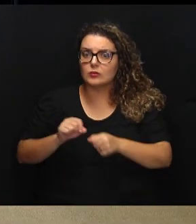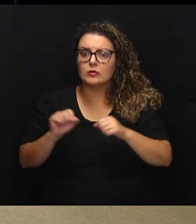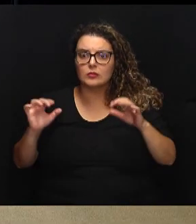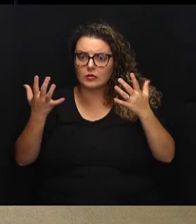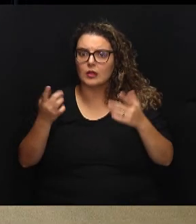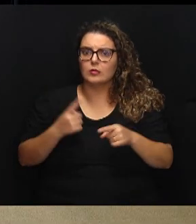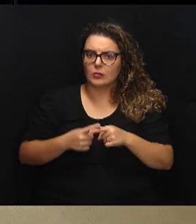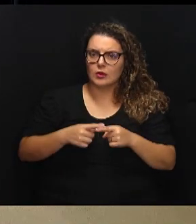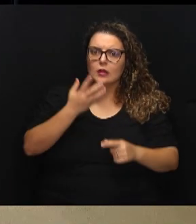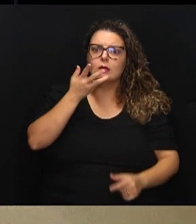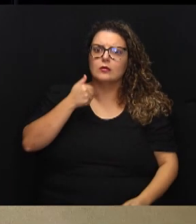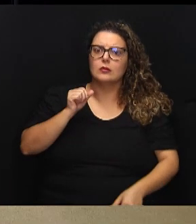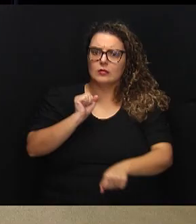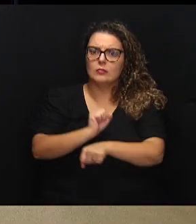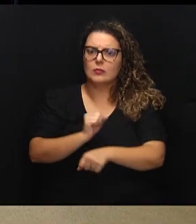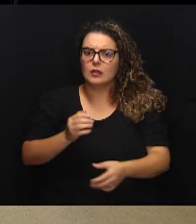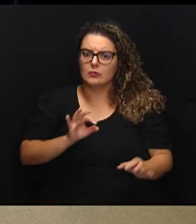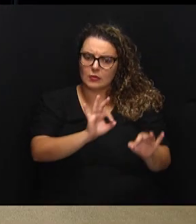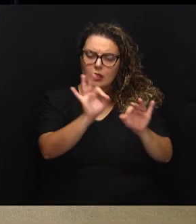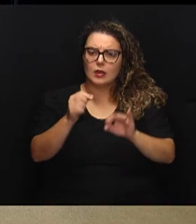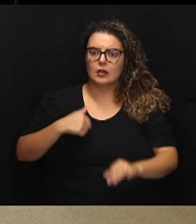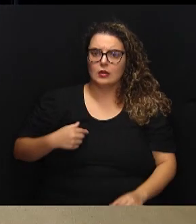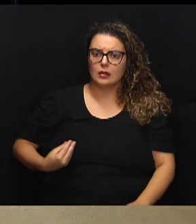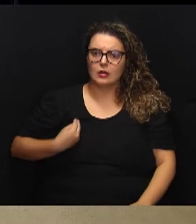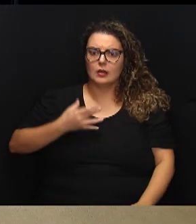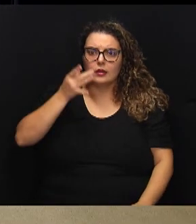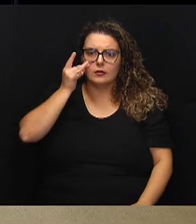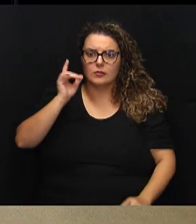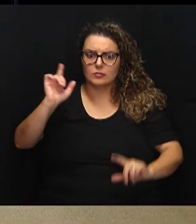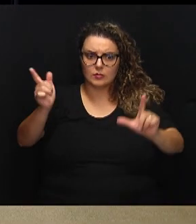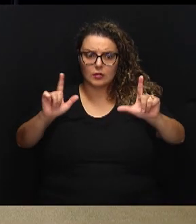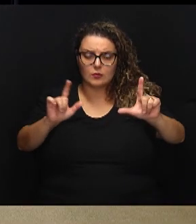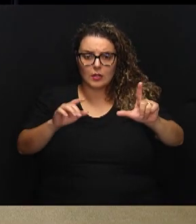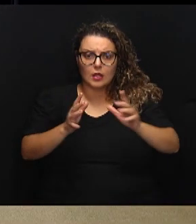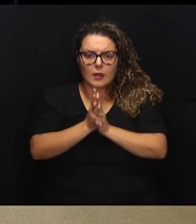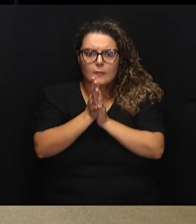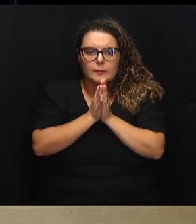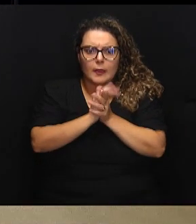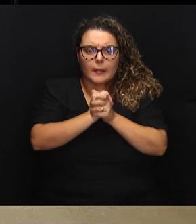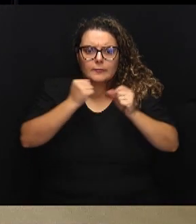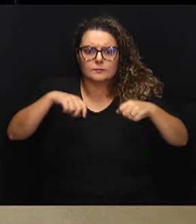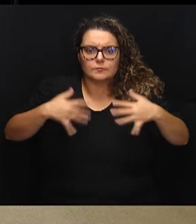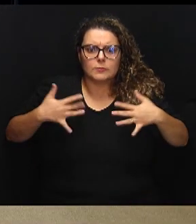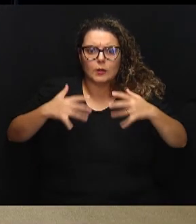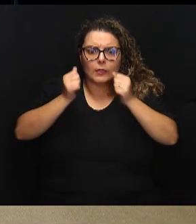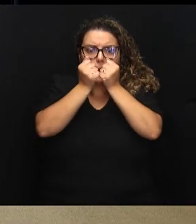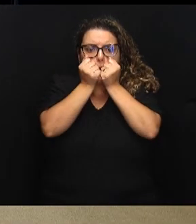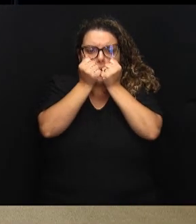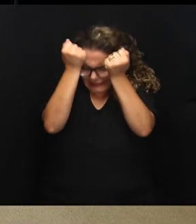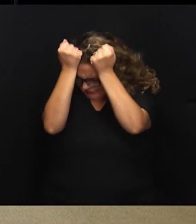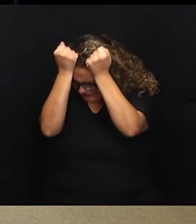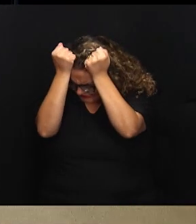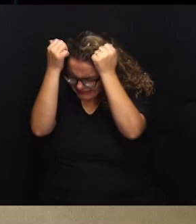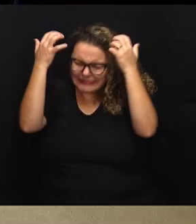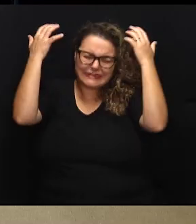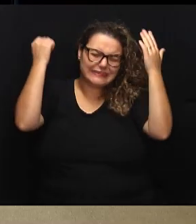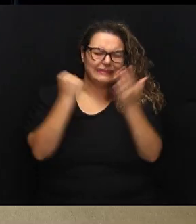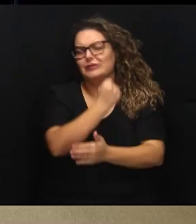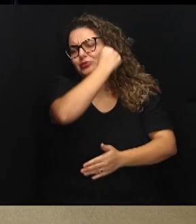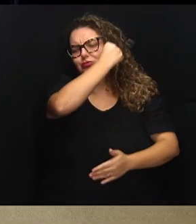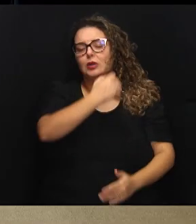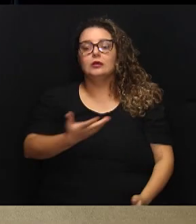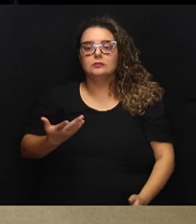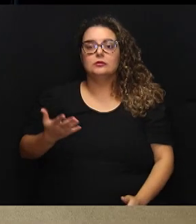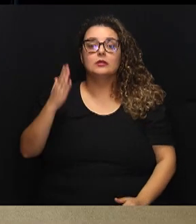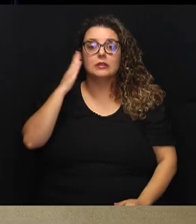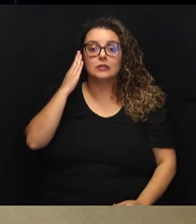porque as crianças paravam realmente. Eu vivi isso na frente da televisão para torcer para a seleção brasileira e